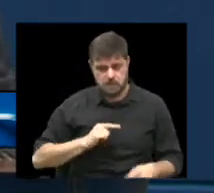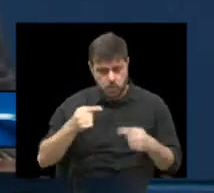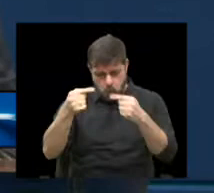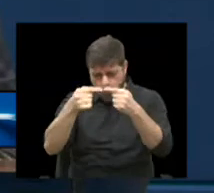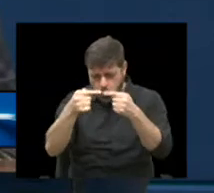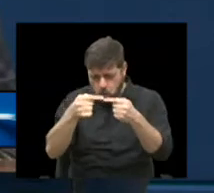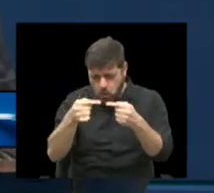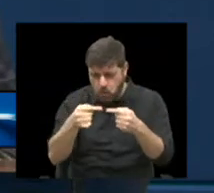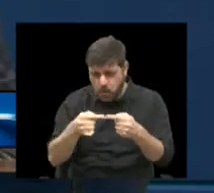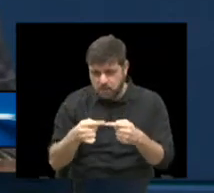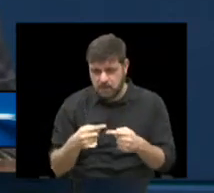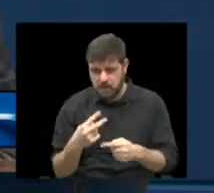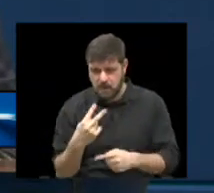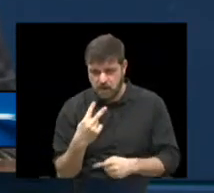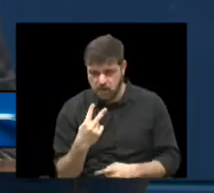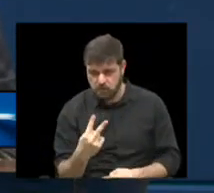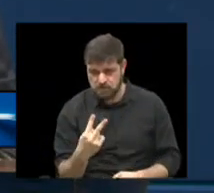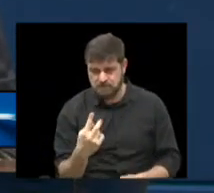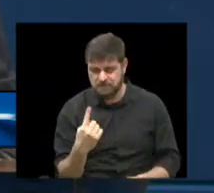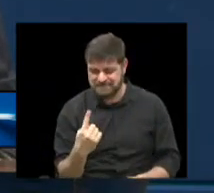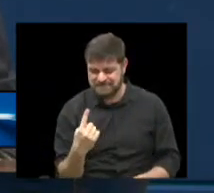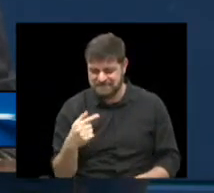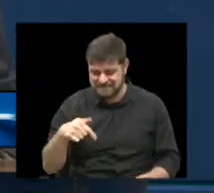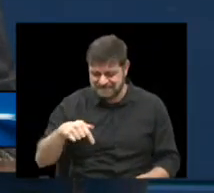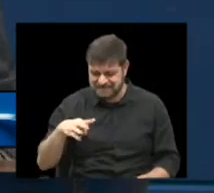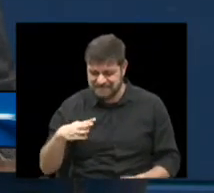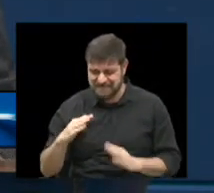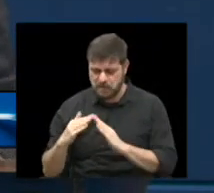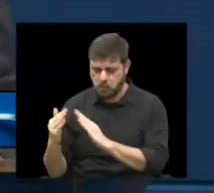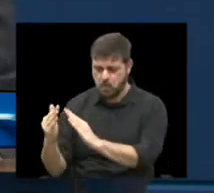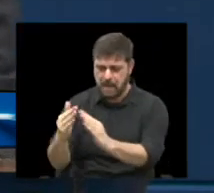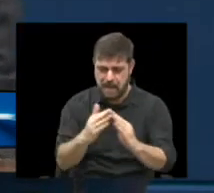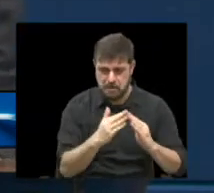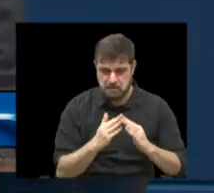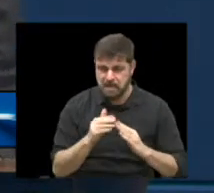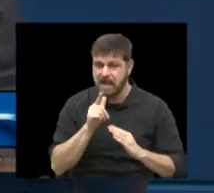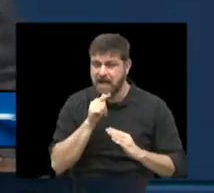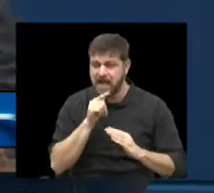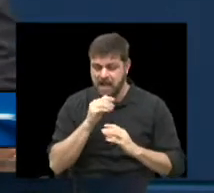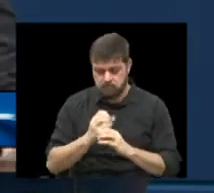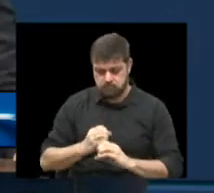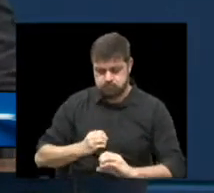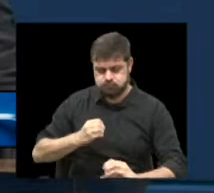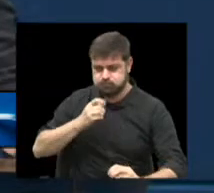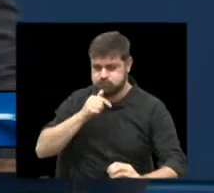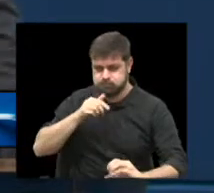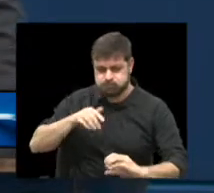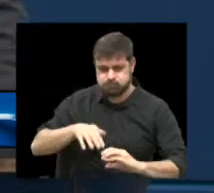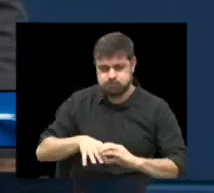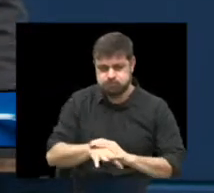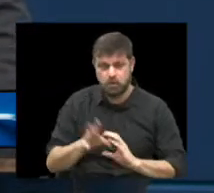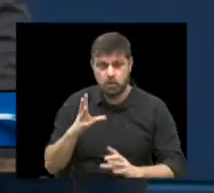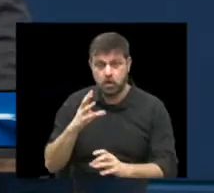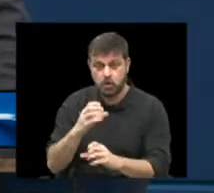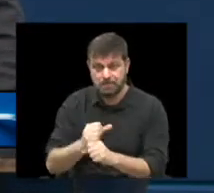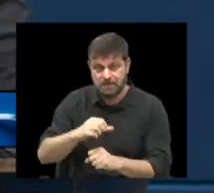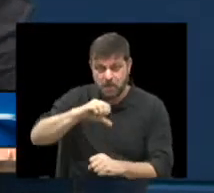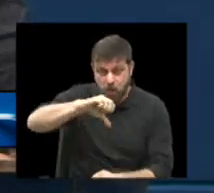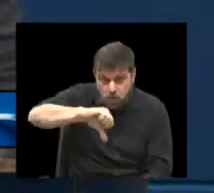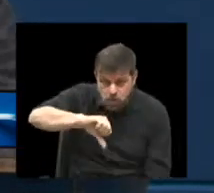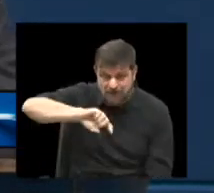contemplando 2.174 moradias, num total de mais de 9 mil pessoas. E, para